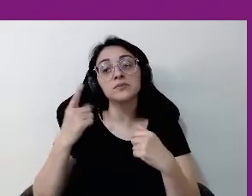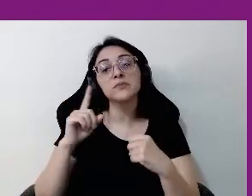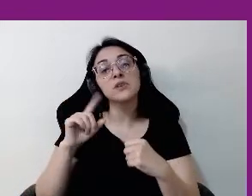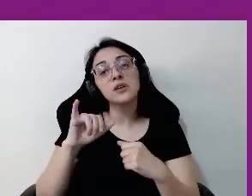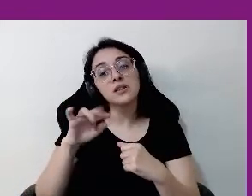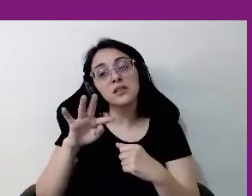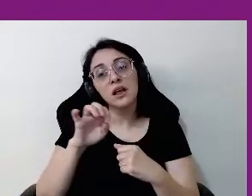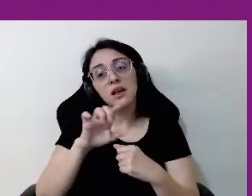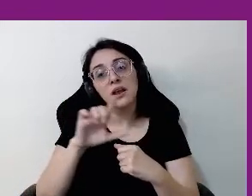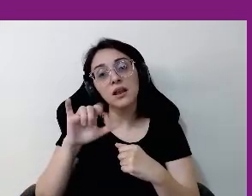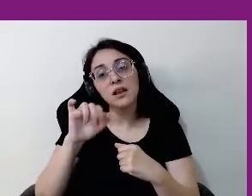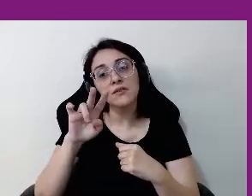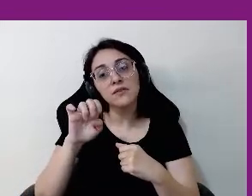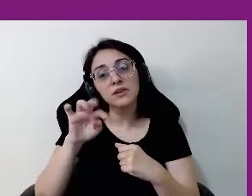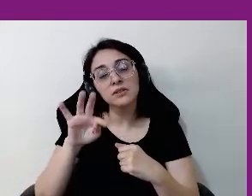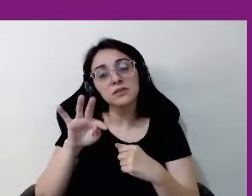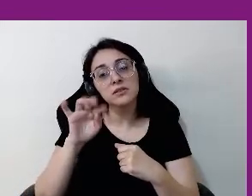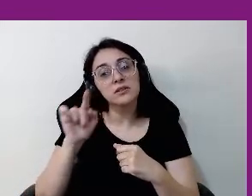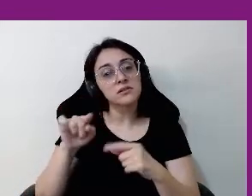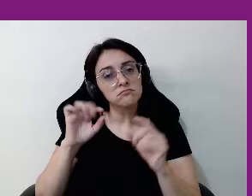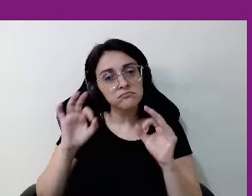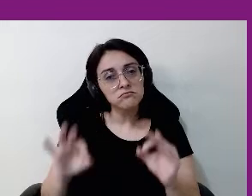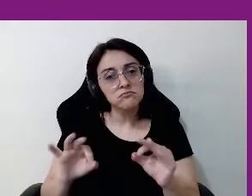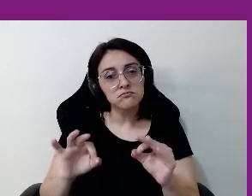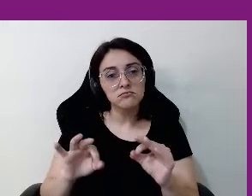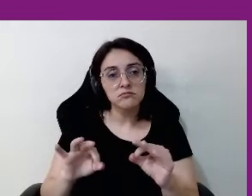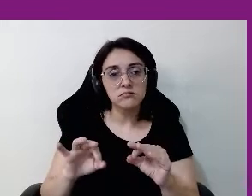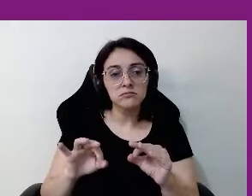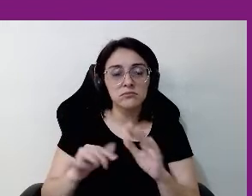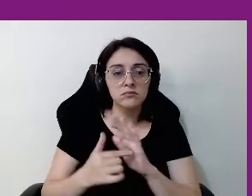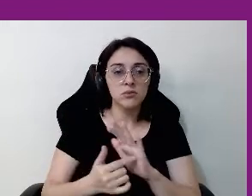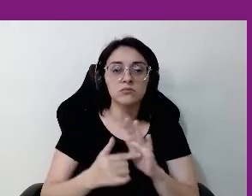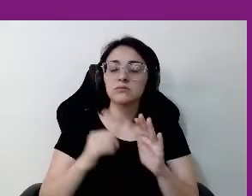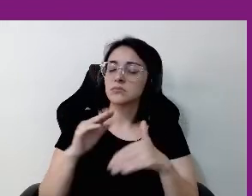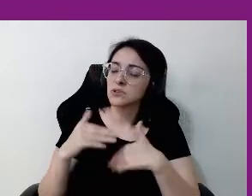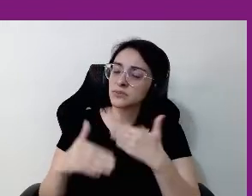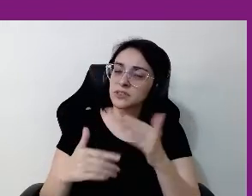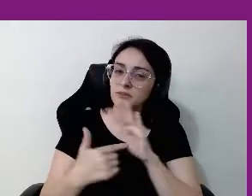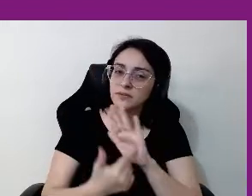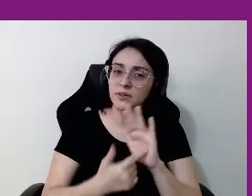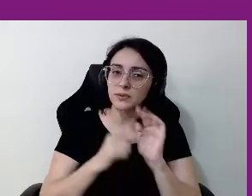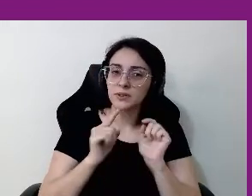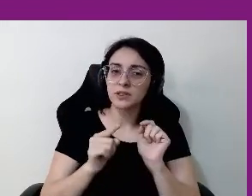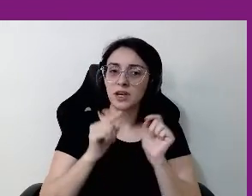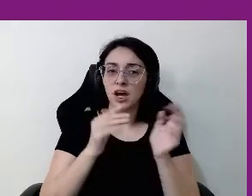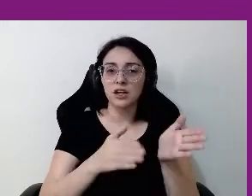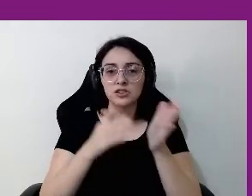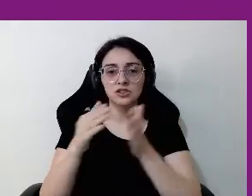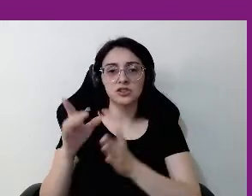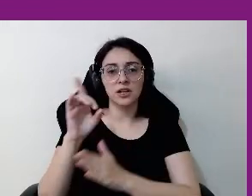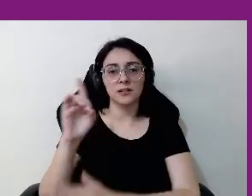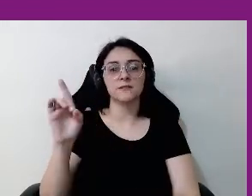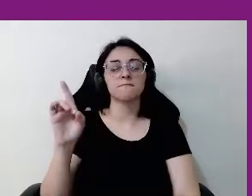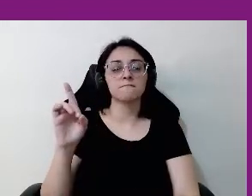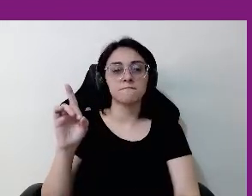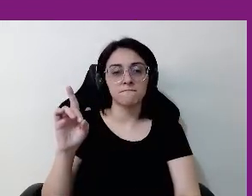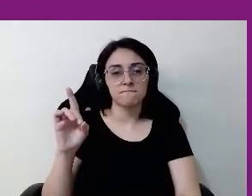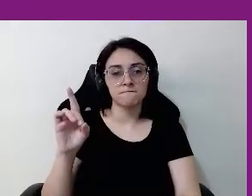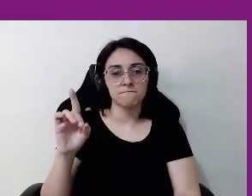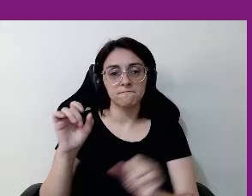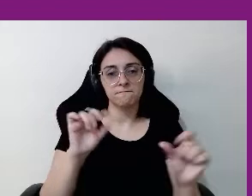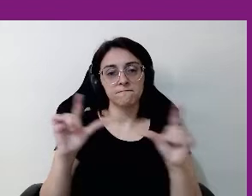mostrar realmente ser melhor, mais efetivo. E o que nós vemos aqui à direita,